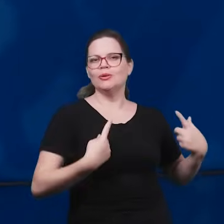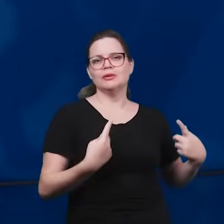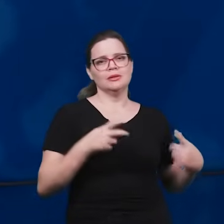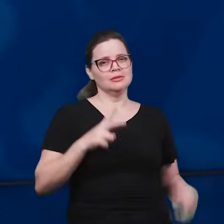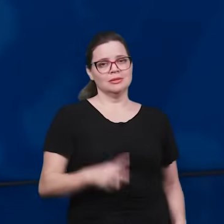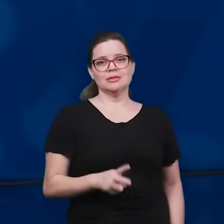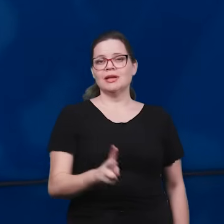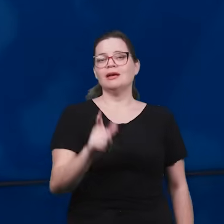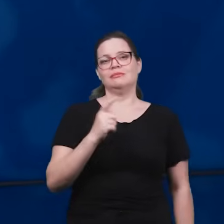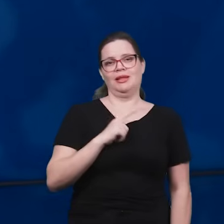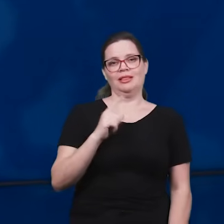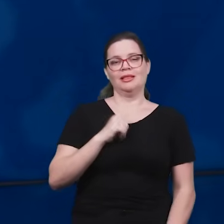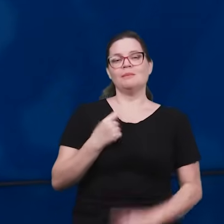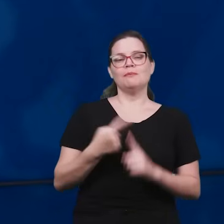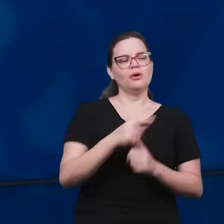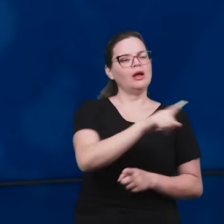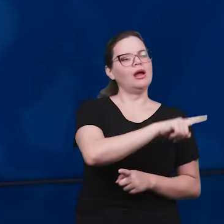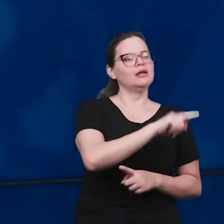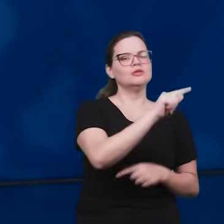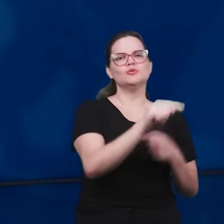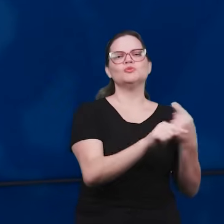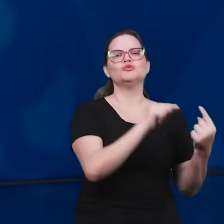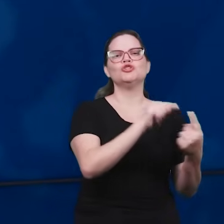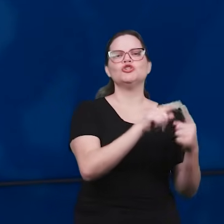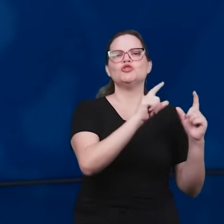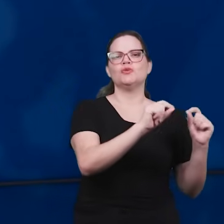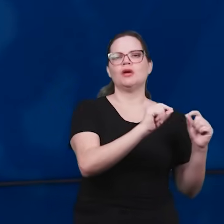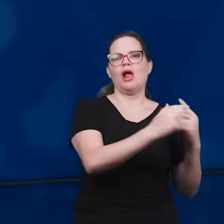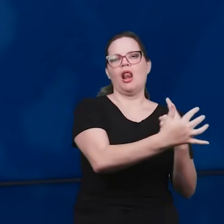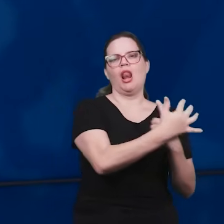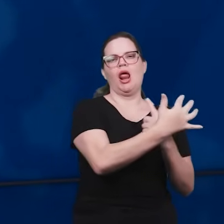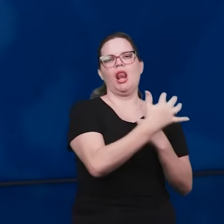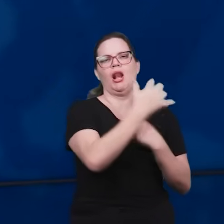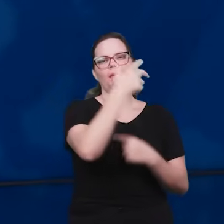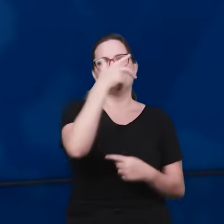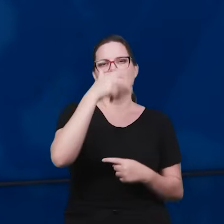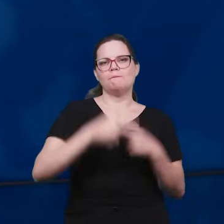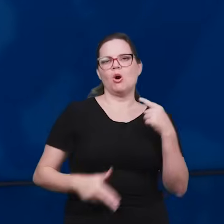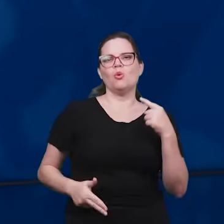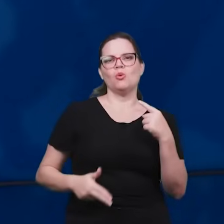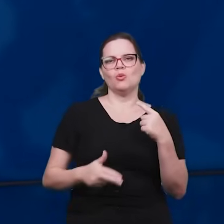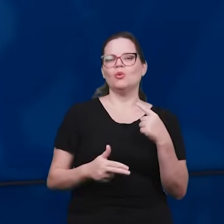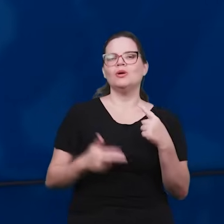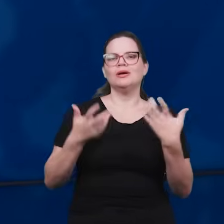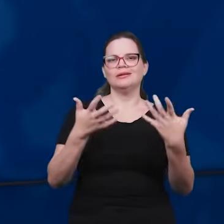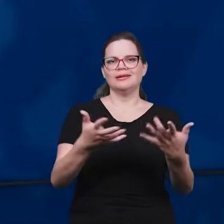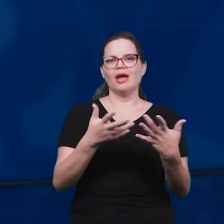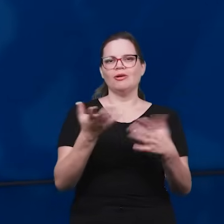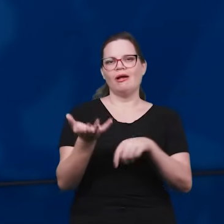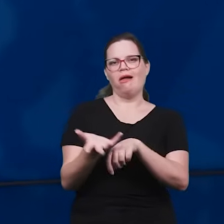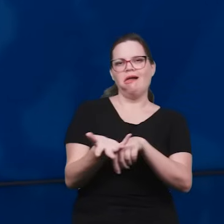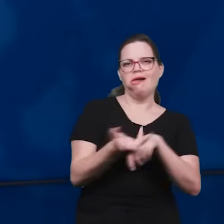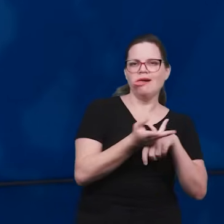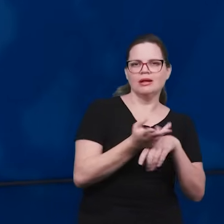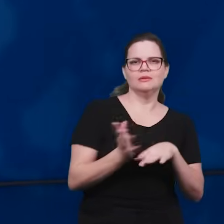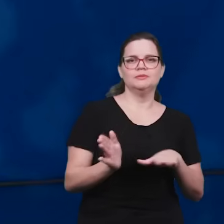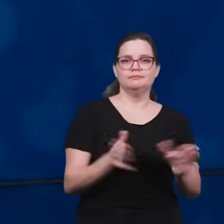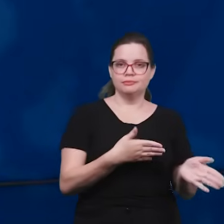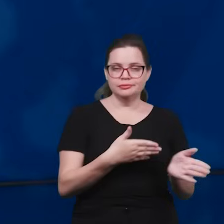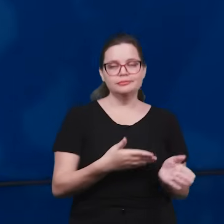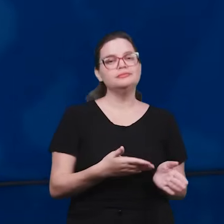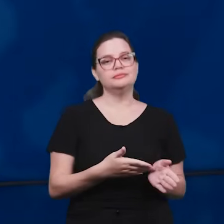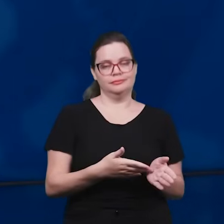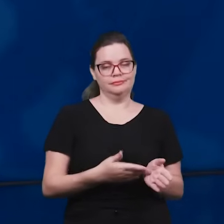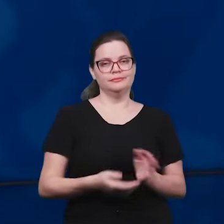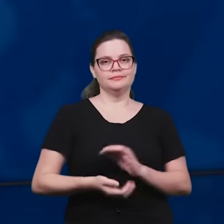ele, a fim de que ele possa ser impedido de prosseguir no seu propósito de servir a